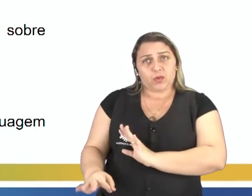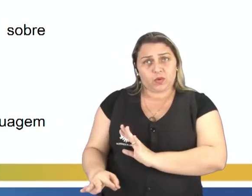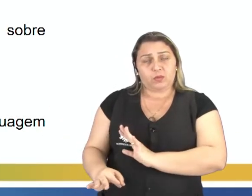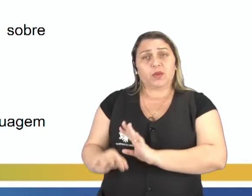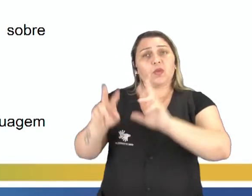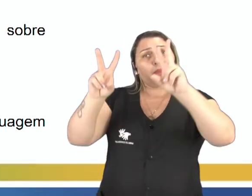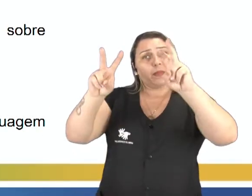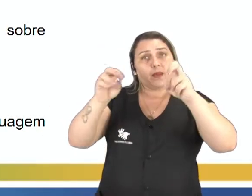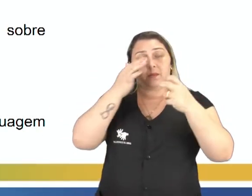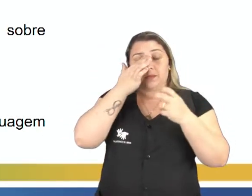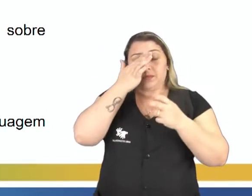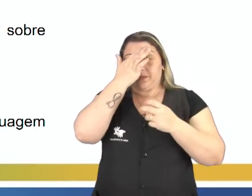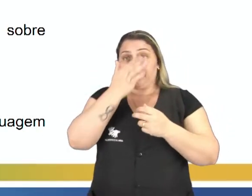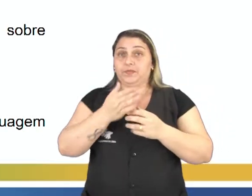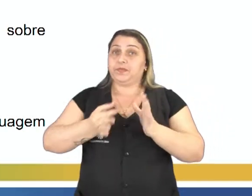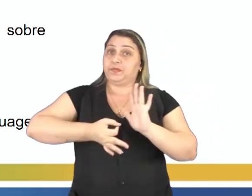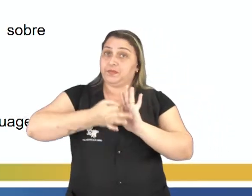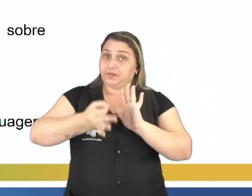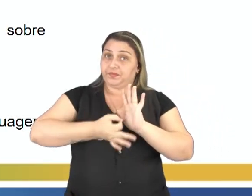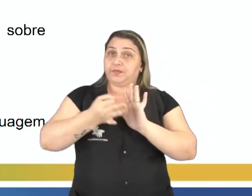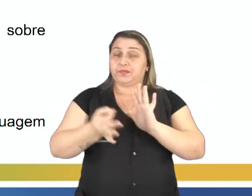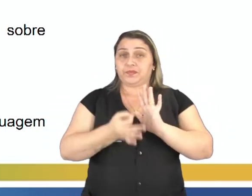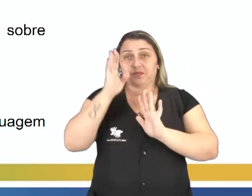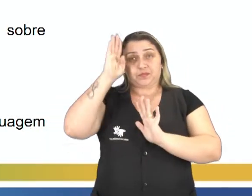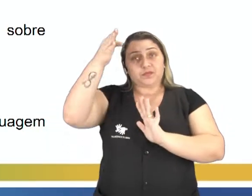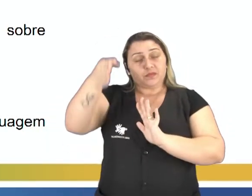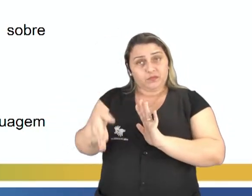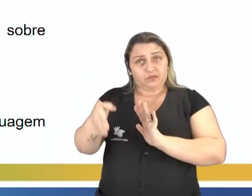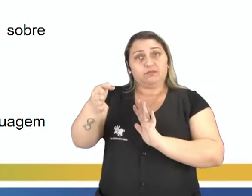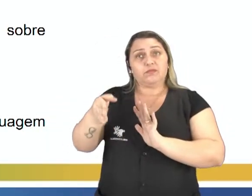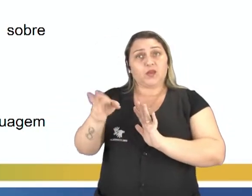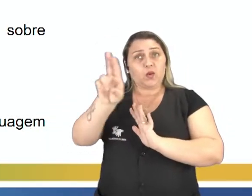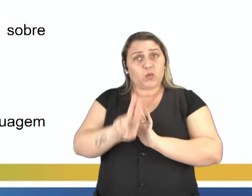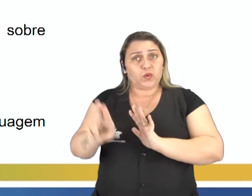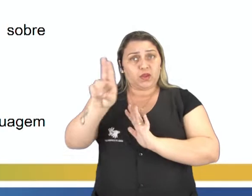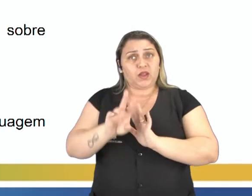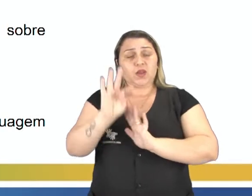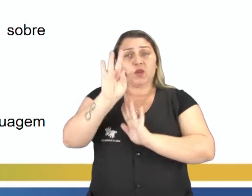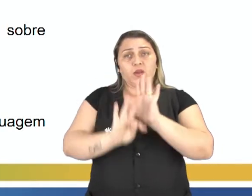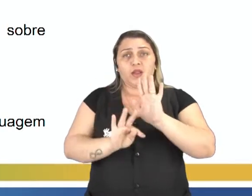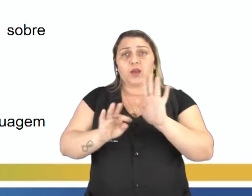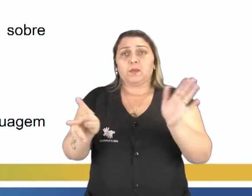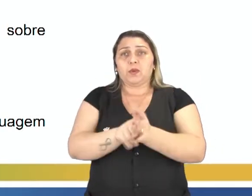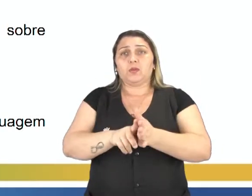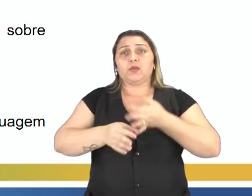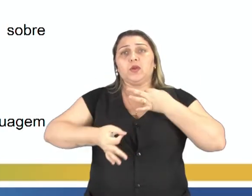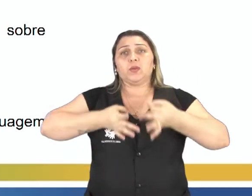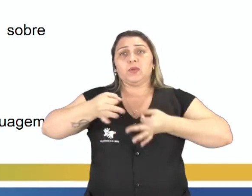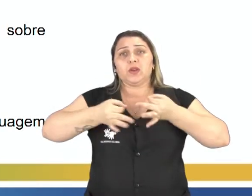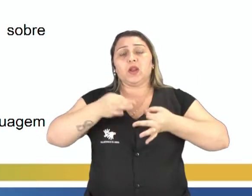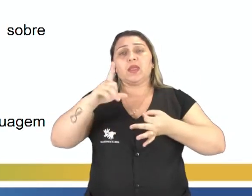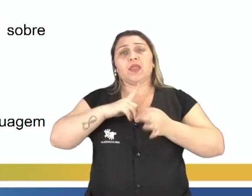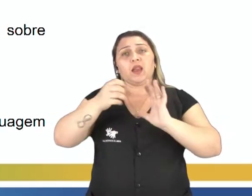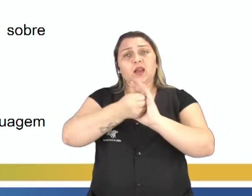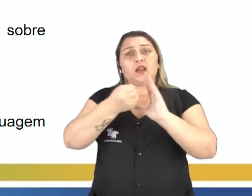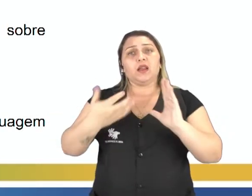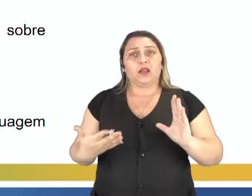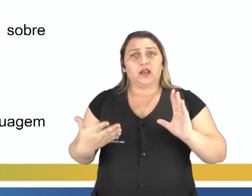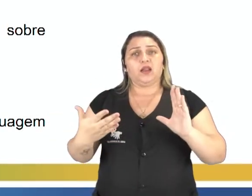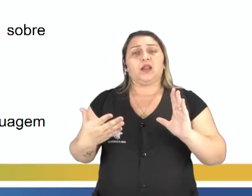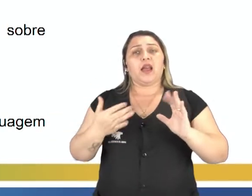vista sobre determinado tema. A argumentação é o principal recurso utilizado nos textos de opinião, que tem